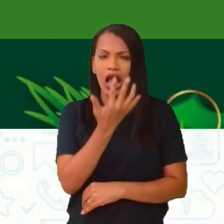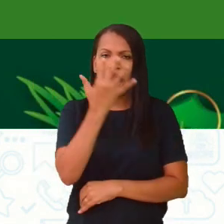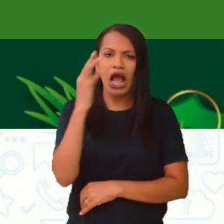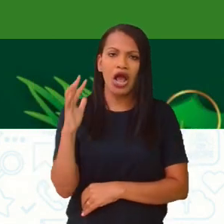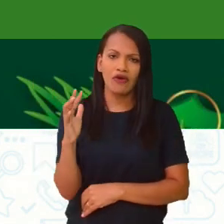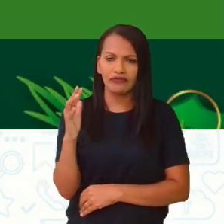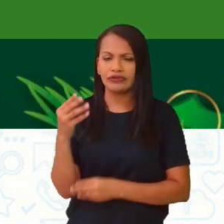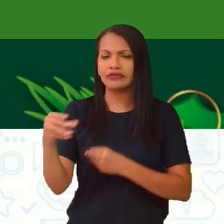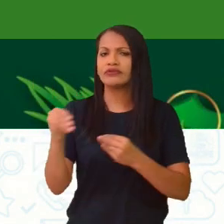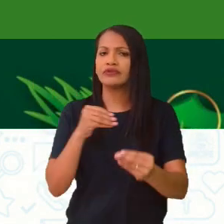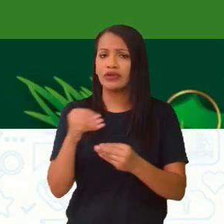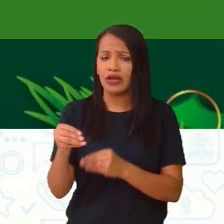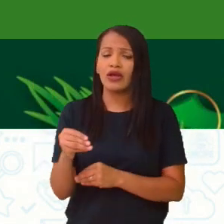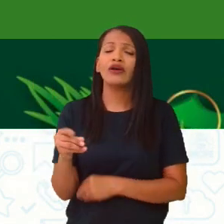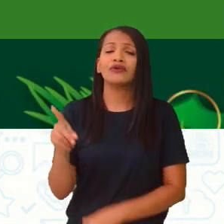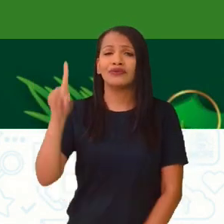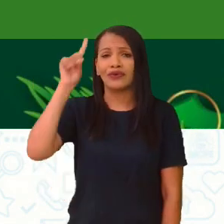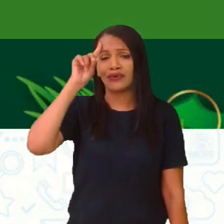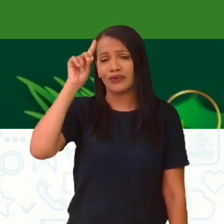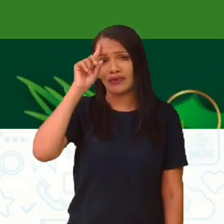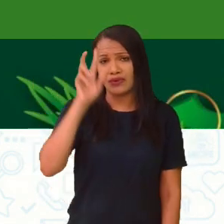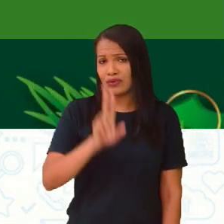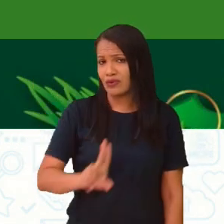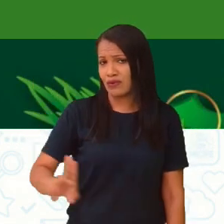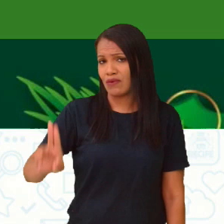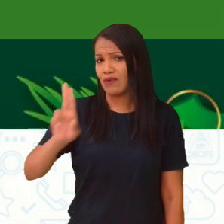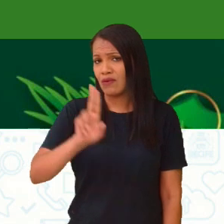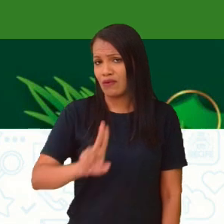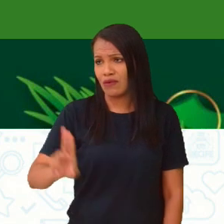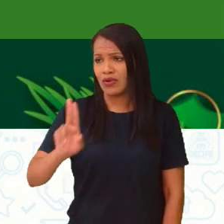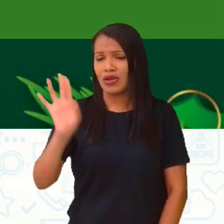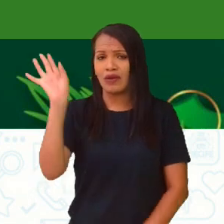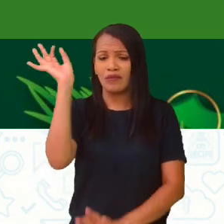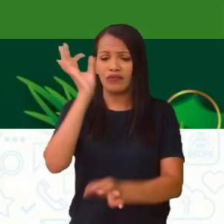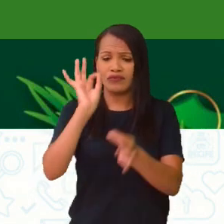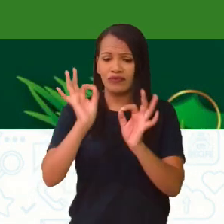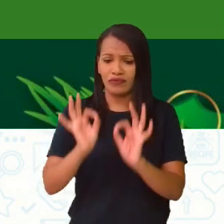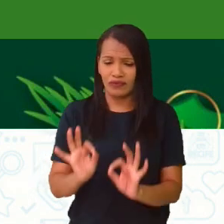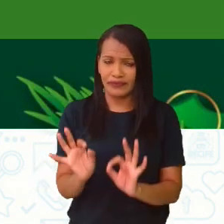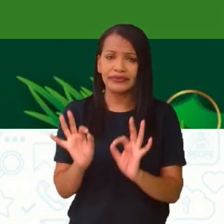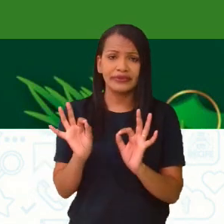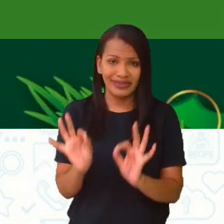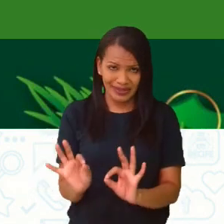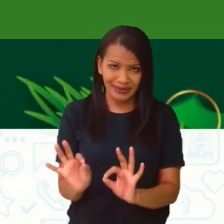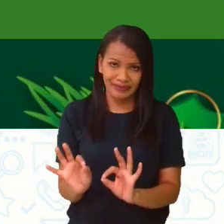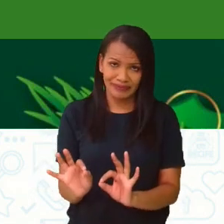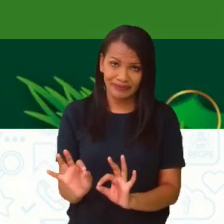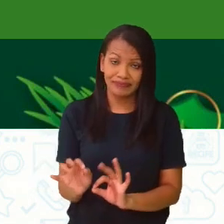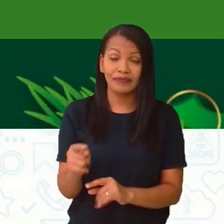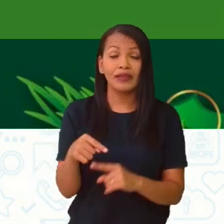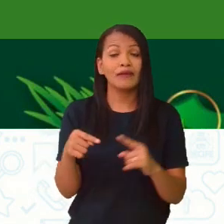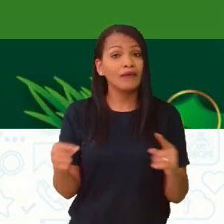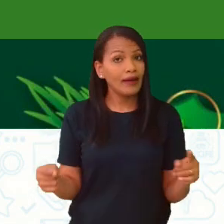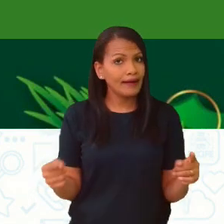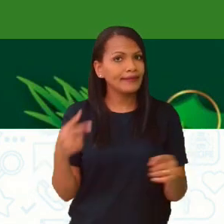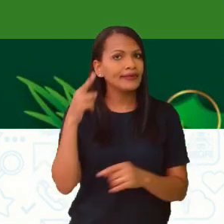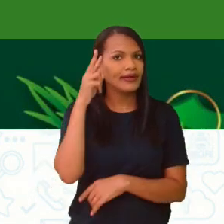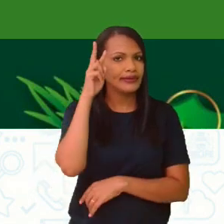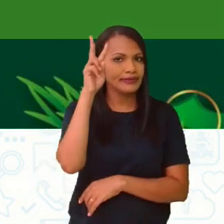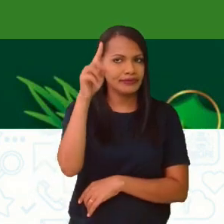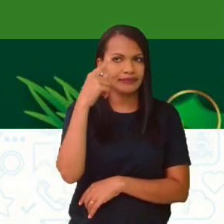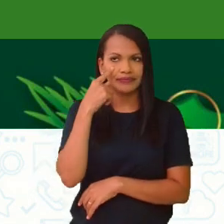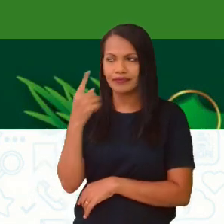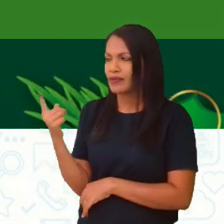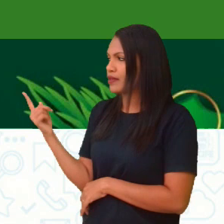gente reutiliza a mesma árvore, né? Troca só um enfeite ou outro e vai, tá certo? Mas aqui nessa história,